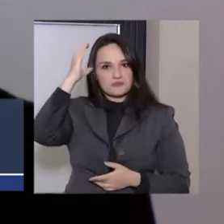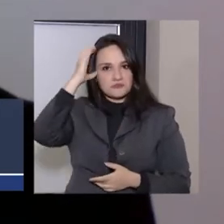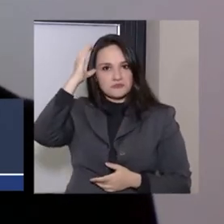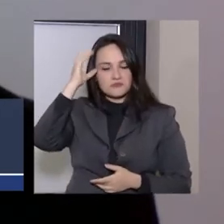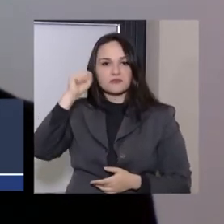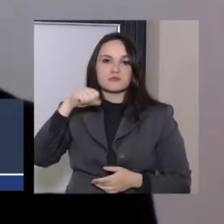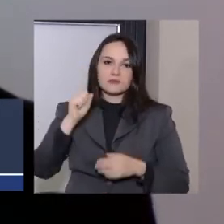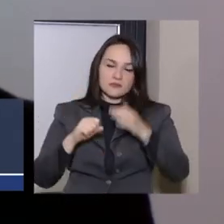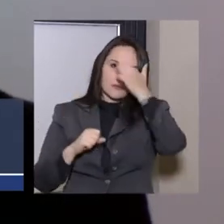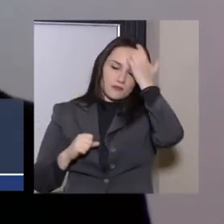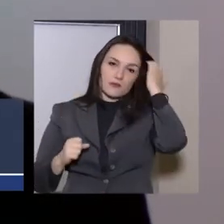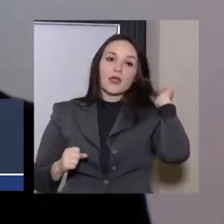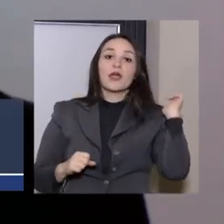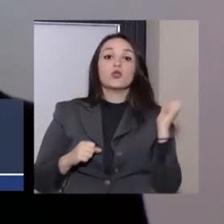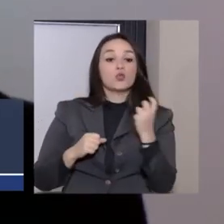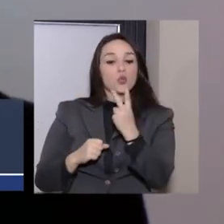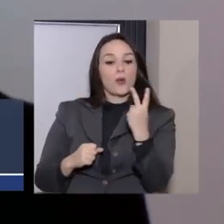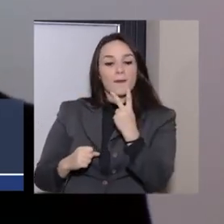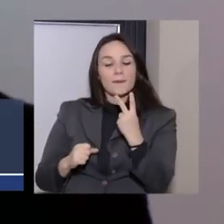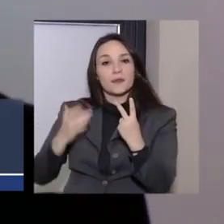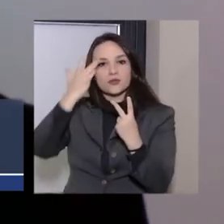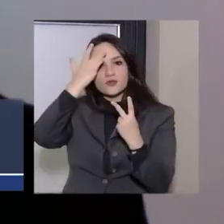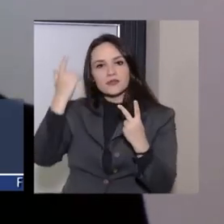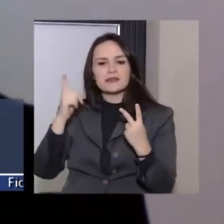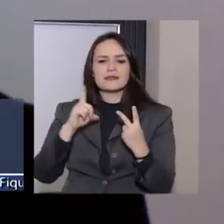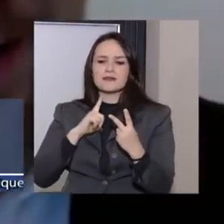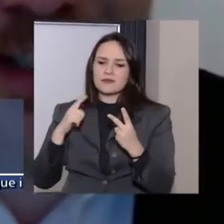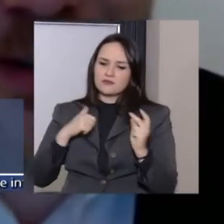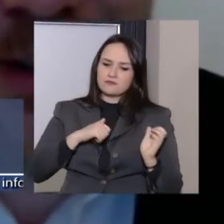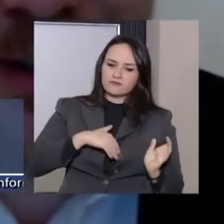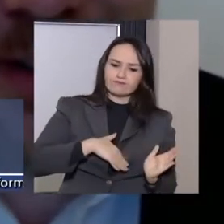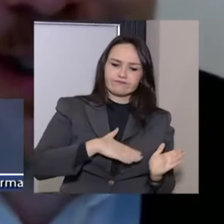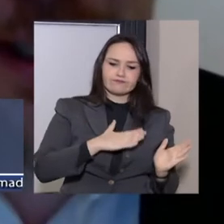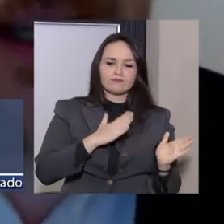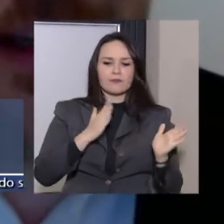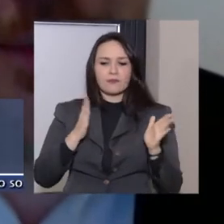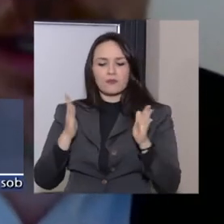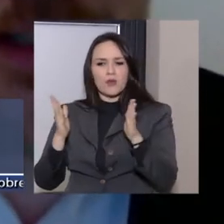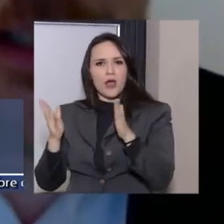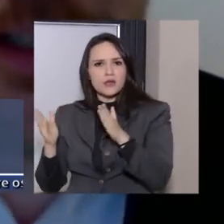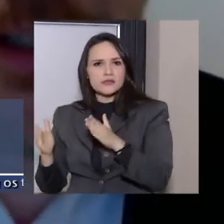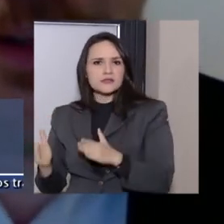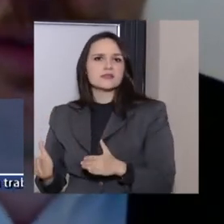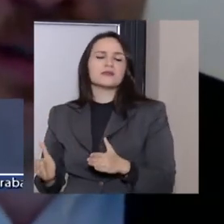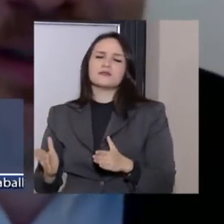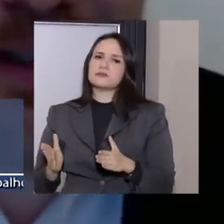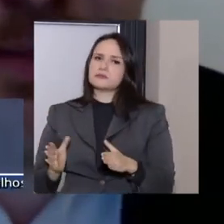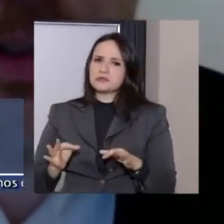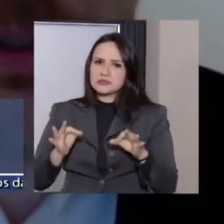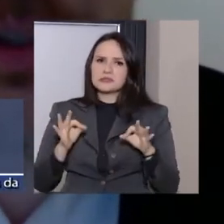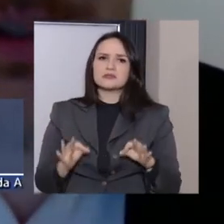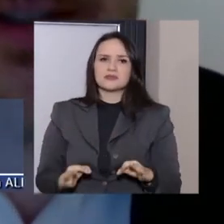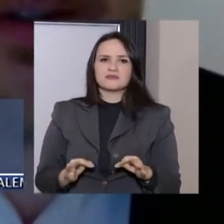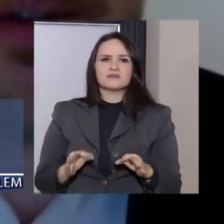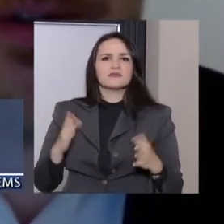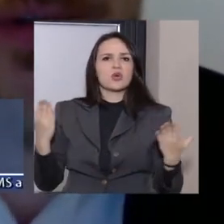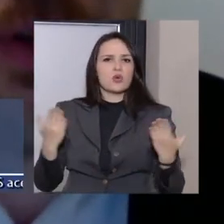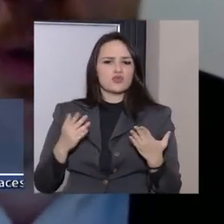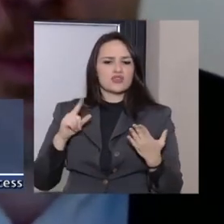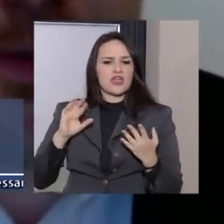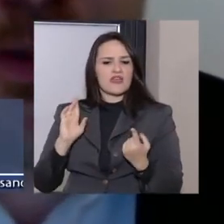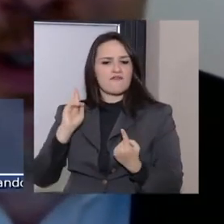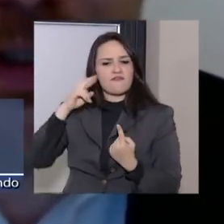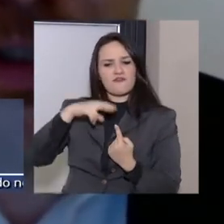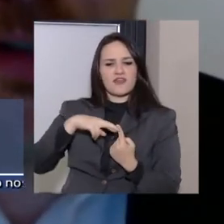os indicados passaram por um processo criterioso e que representam lindamente todo